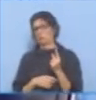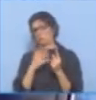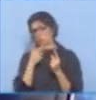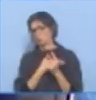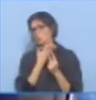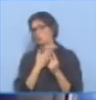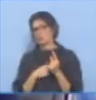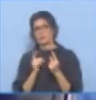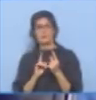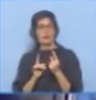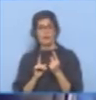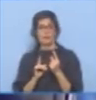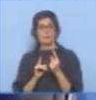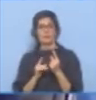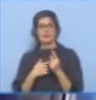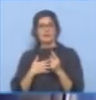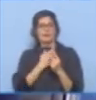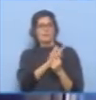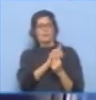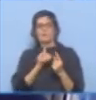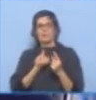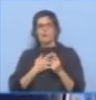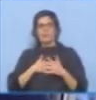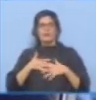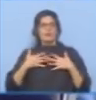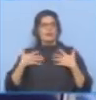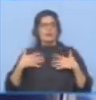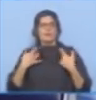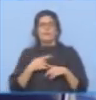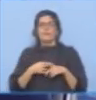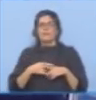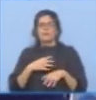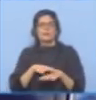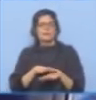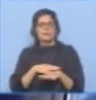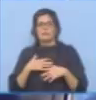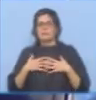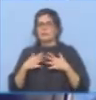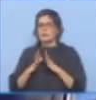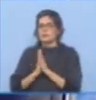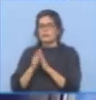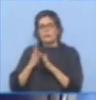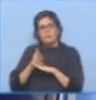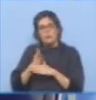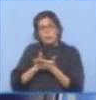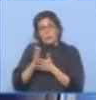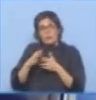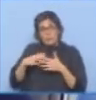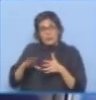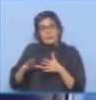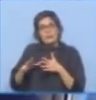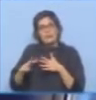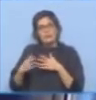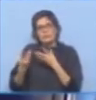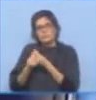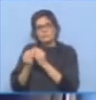entusiasmo de participação na vida cristã. Pronto, claro, muita gente já era cristã, praticante, muito praticante, ligado a grupos, portanto, não é que agora continuaram no